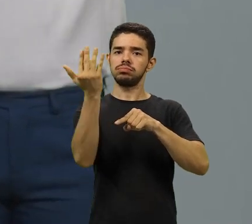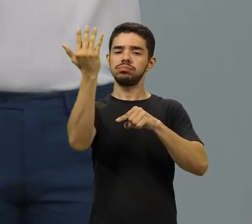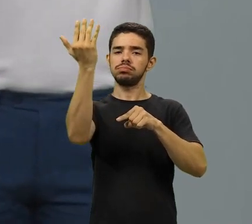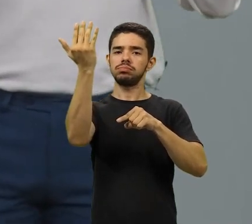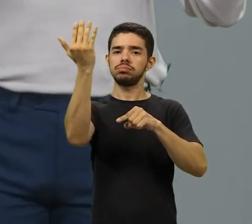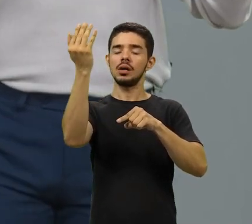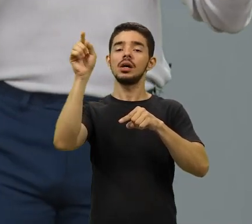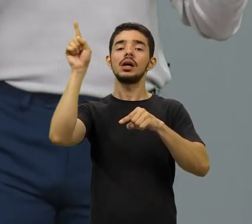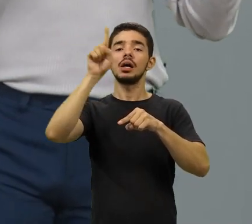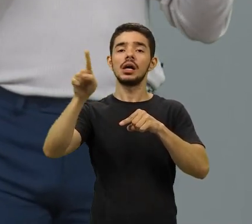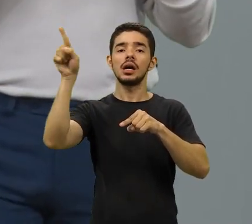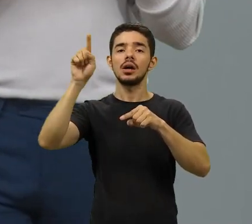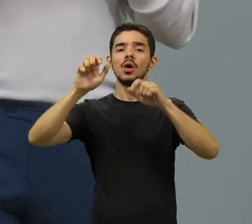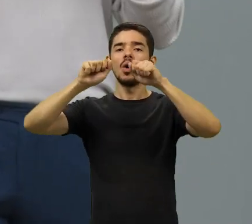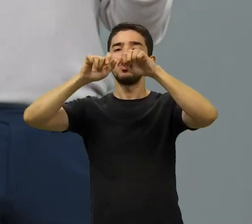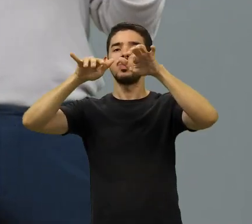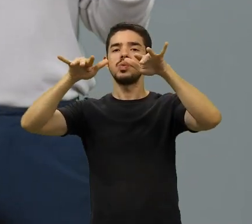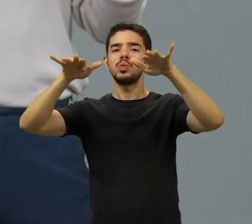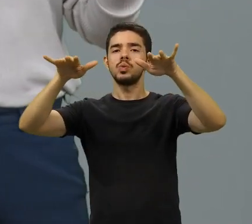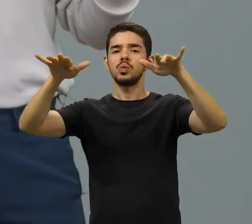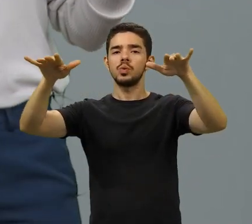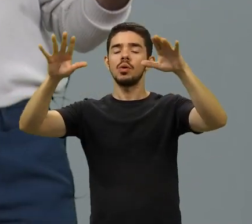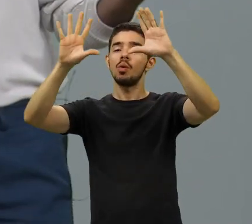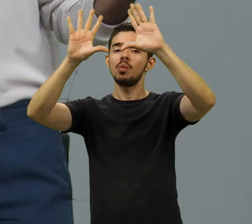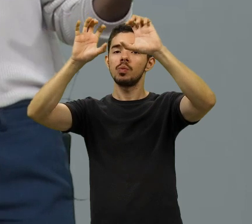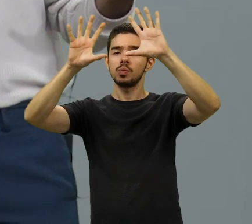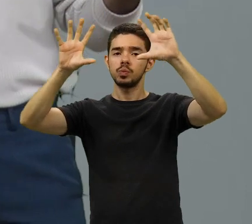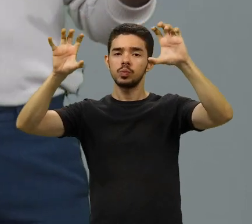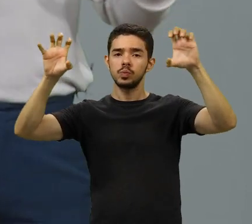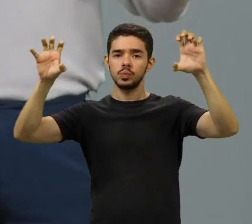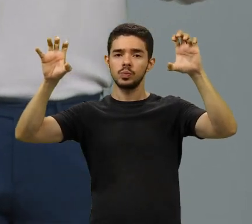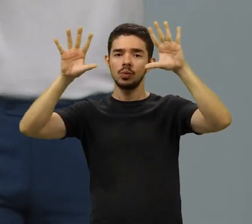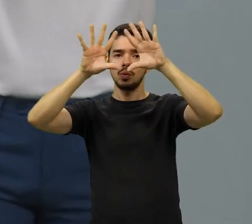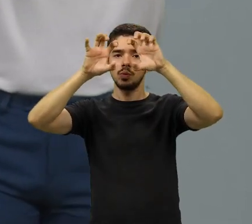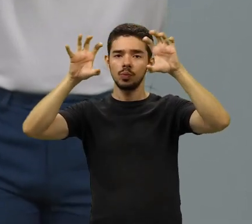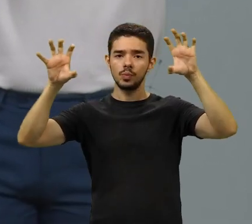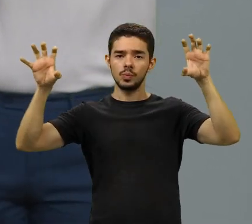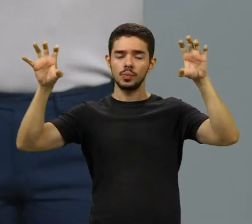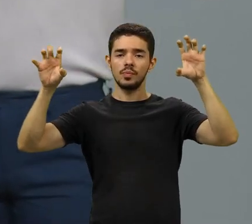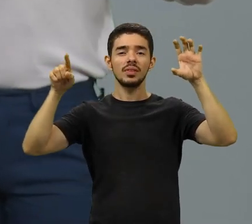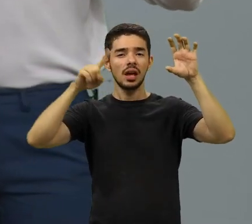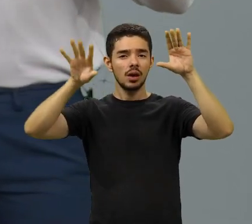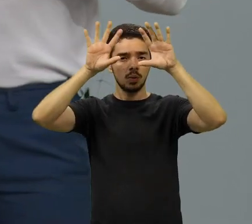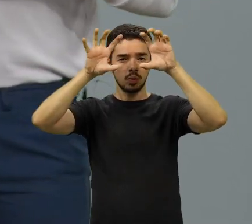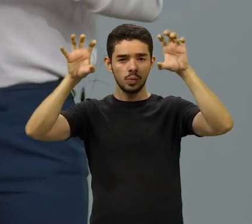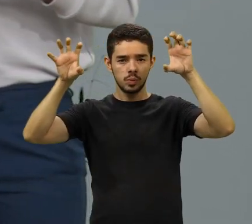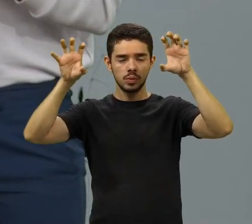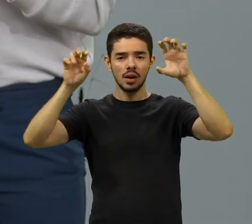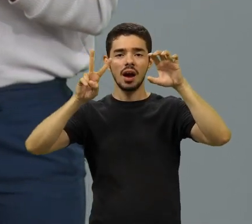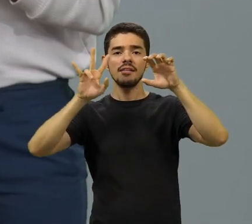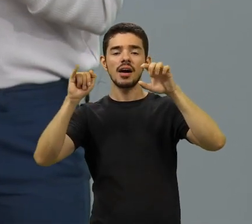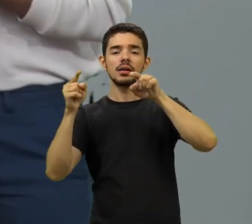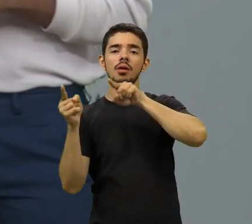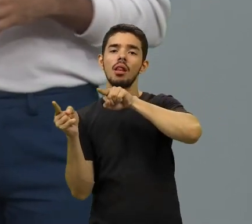subir à atmosfera, vai condensar em vapor e vai se transformar em nuvens. E toda essa nuvem é levada para a